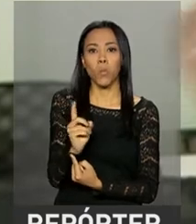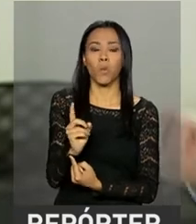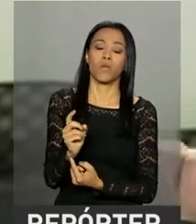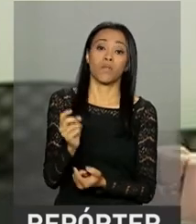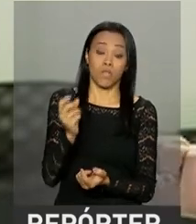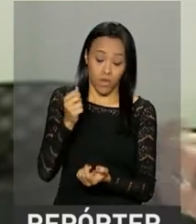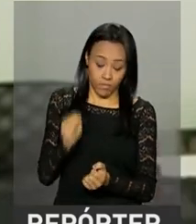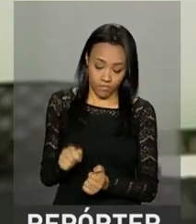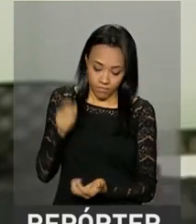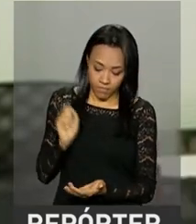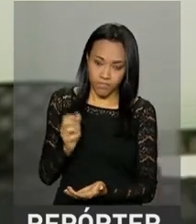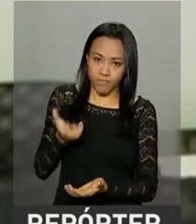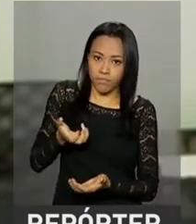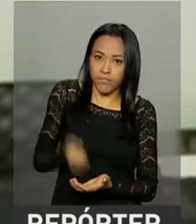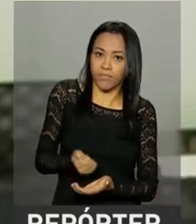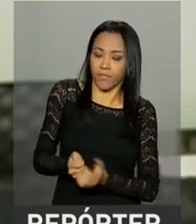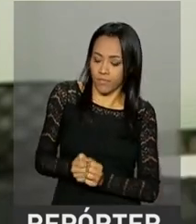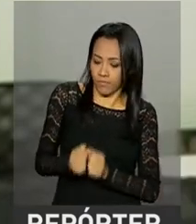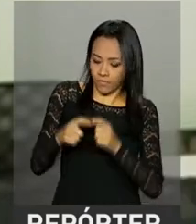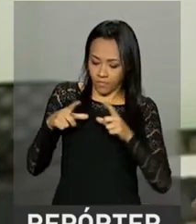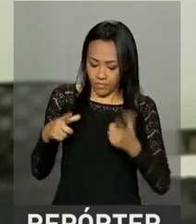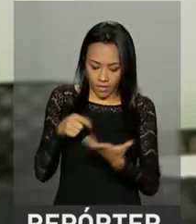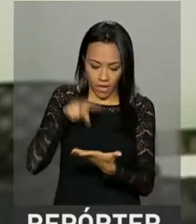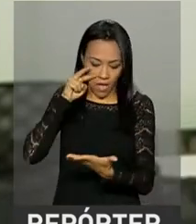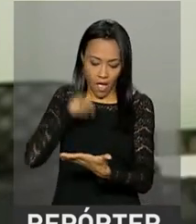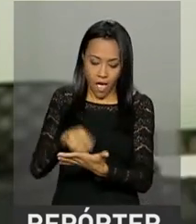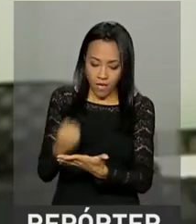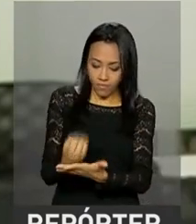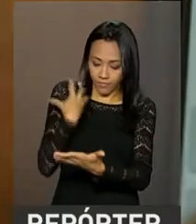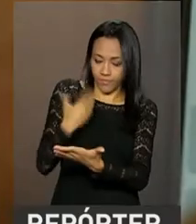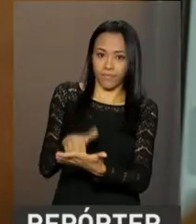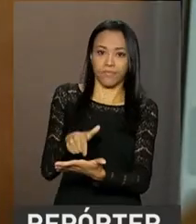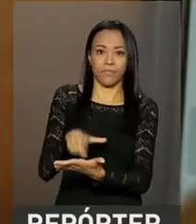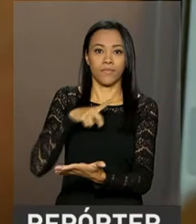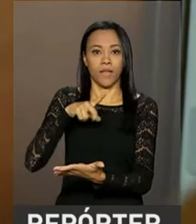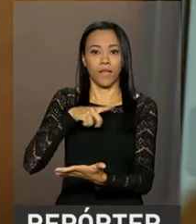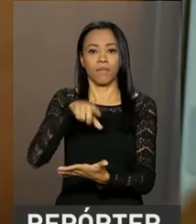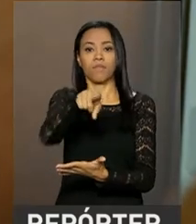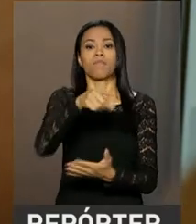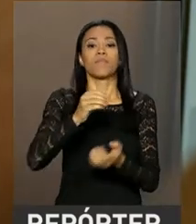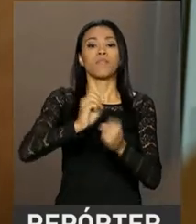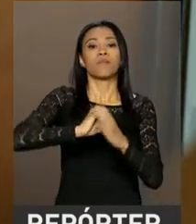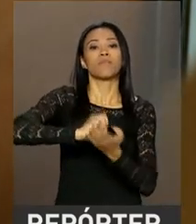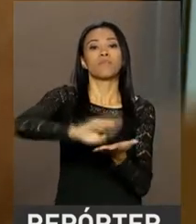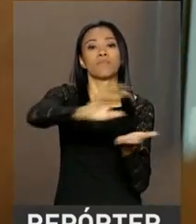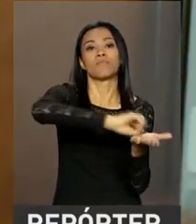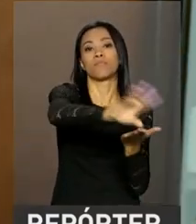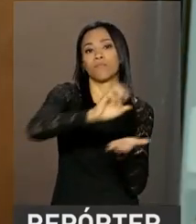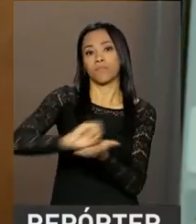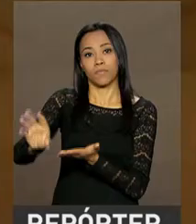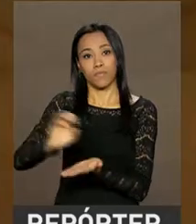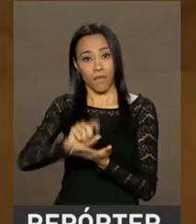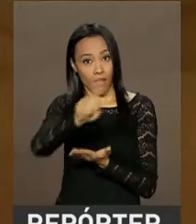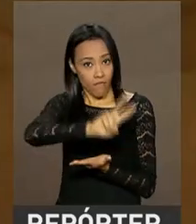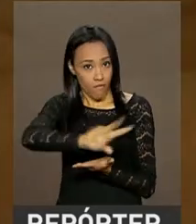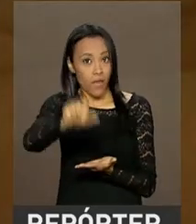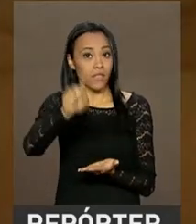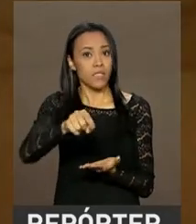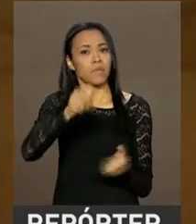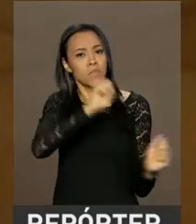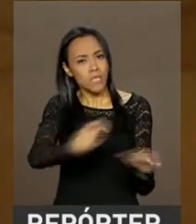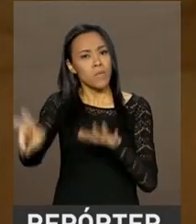que você ligar o seu telefone ao chegar no local sem você vai receber esse conteúdo das mensagens da plataforma poupe mais serão enviadas